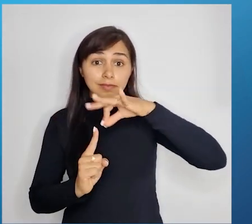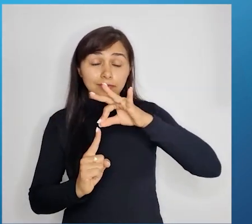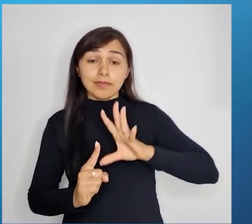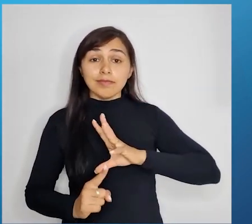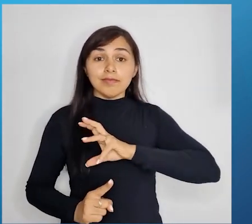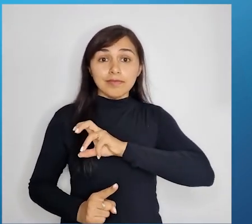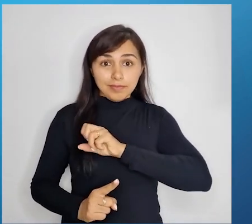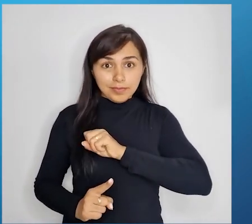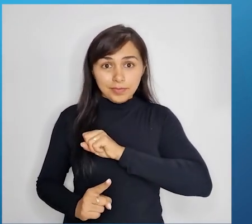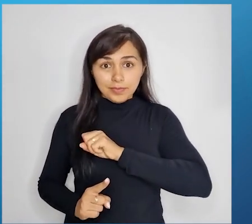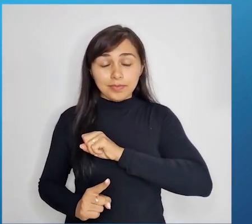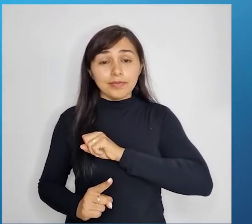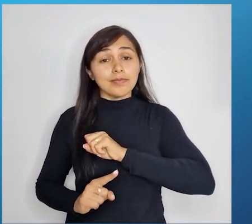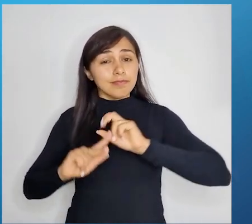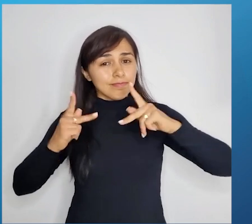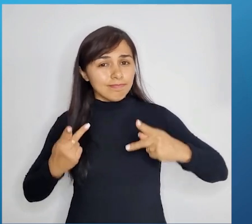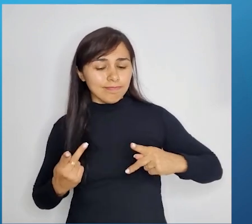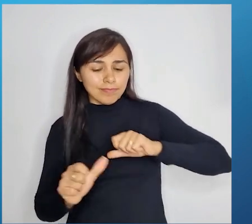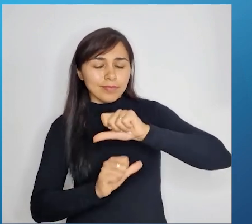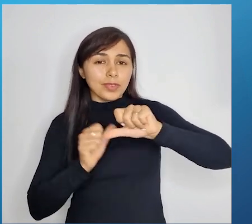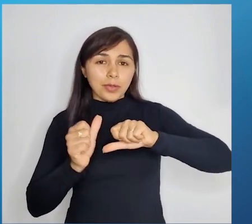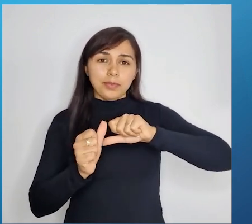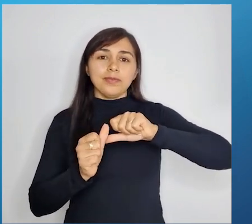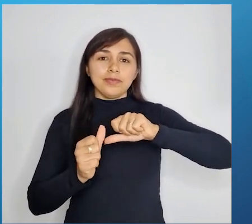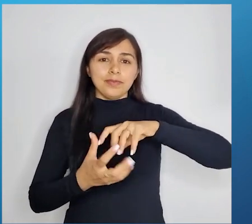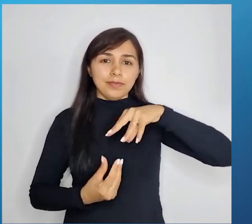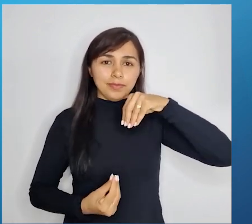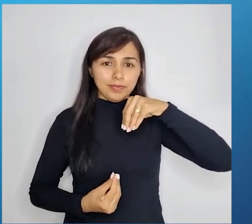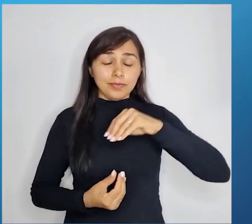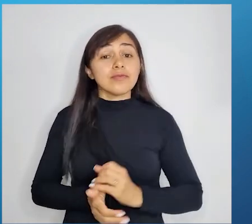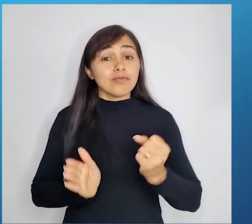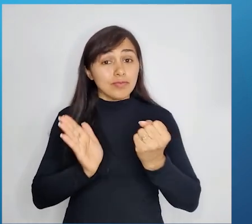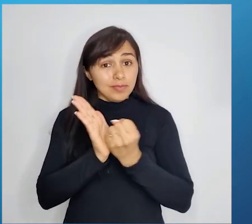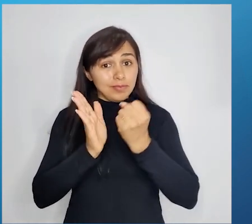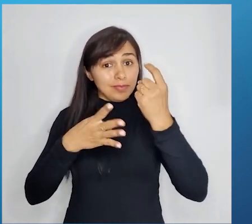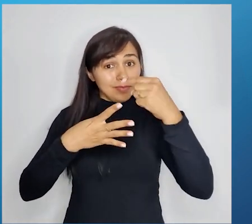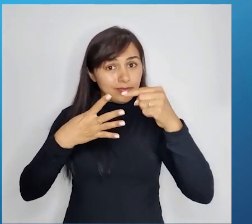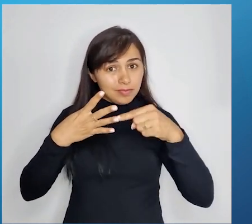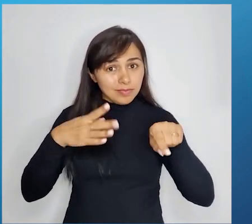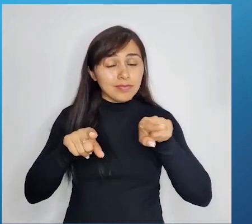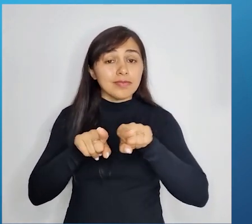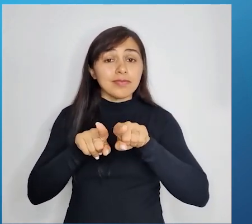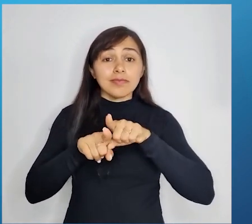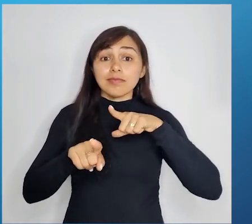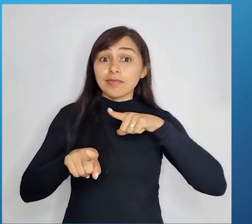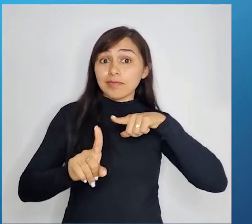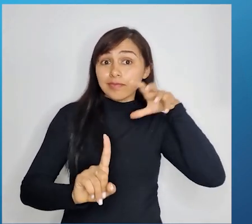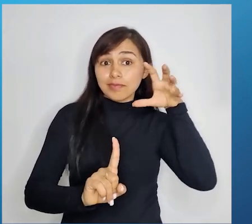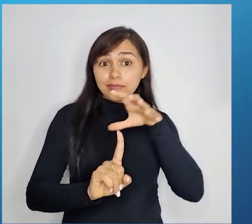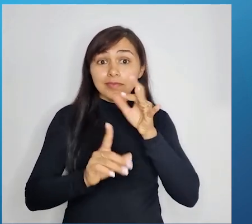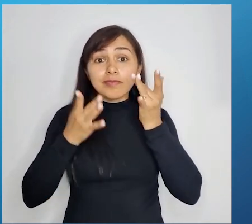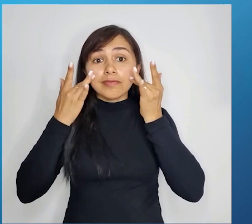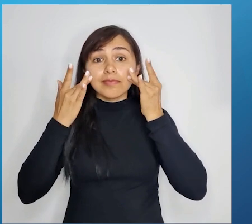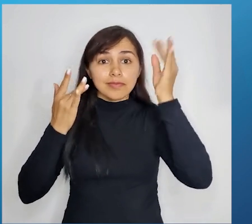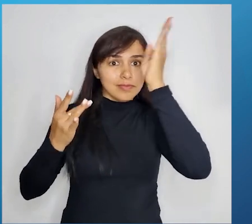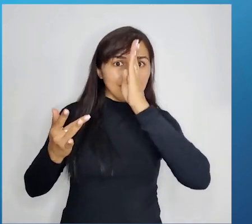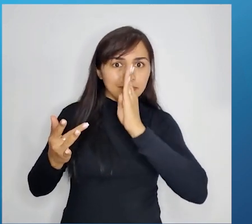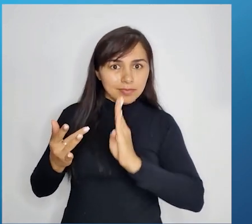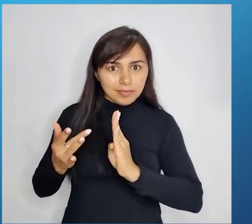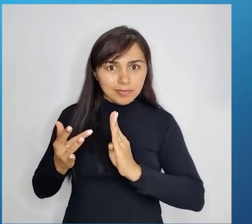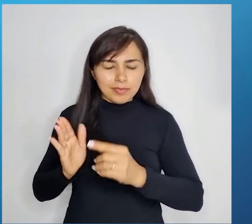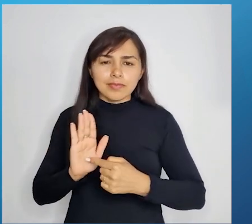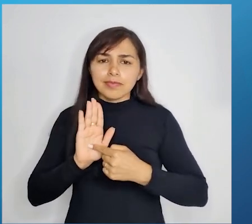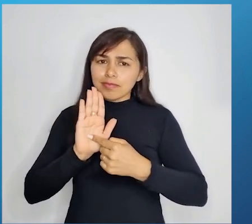o amor e a redenção. O simbolismo também teve influência no teatro brasileiro, com peças que